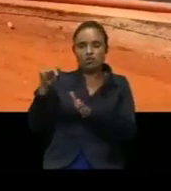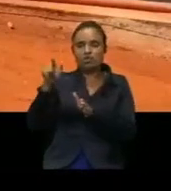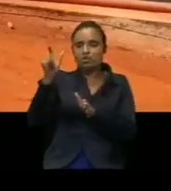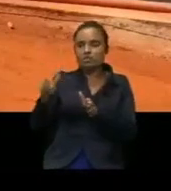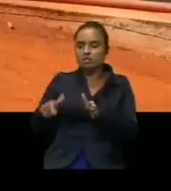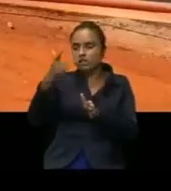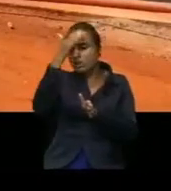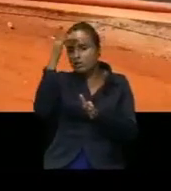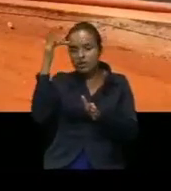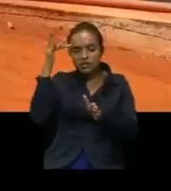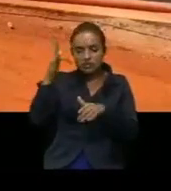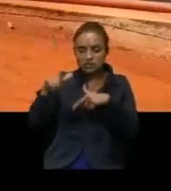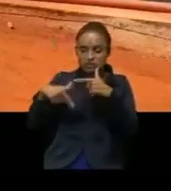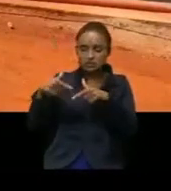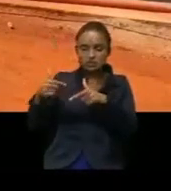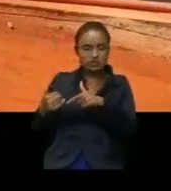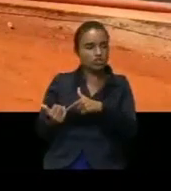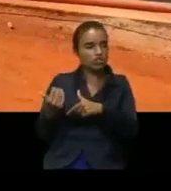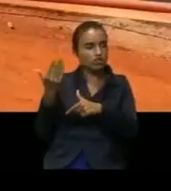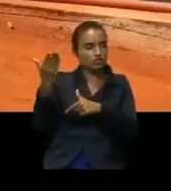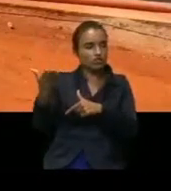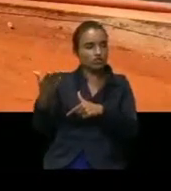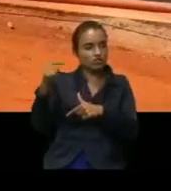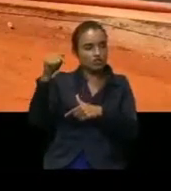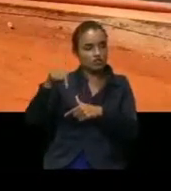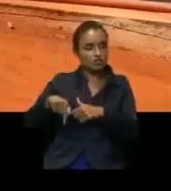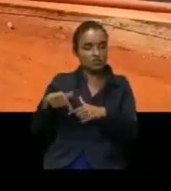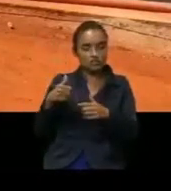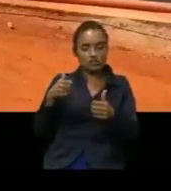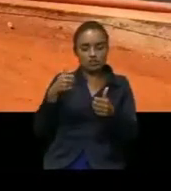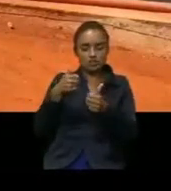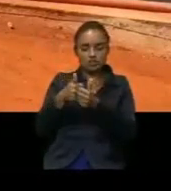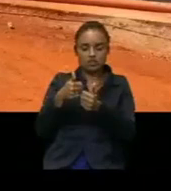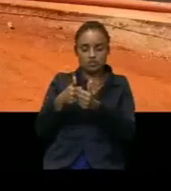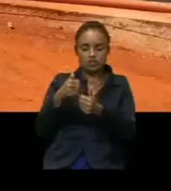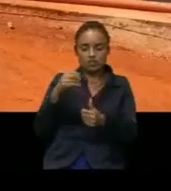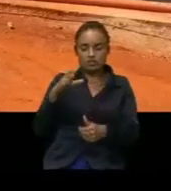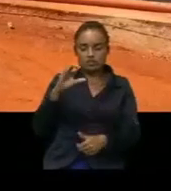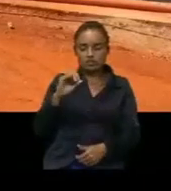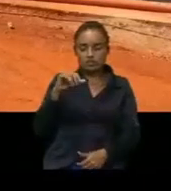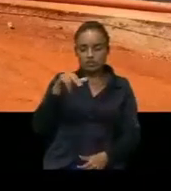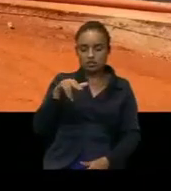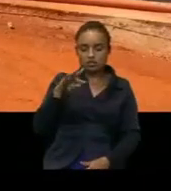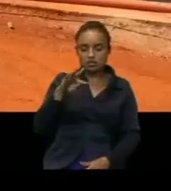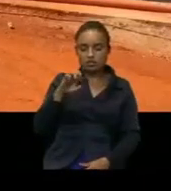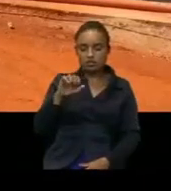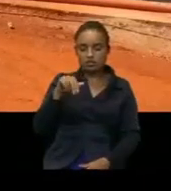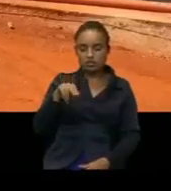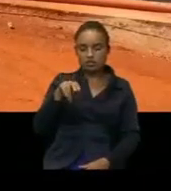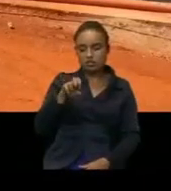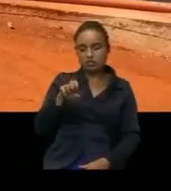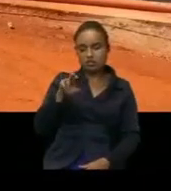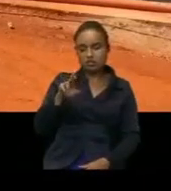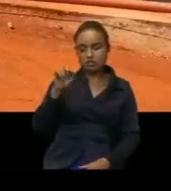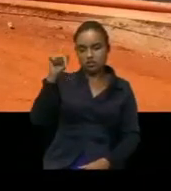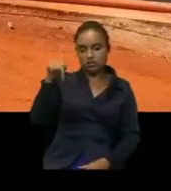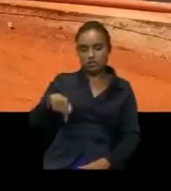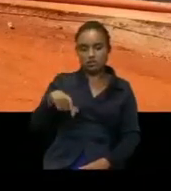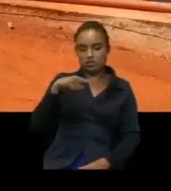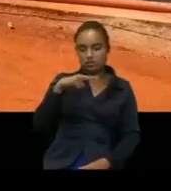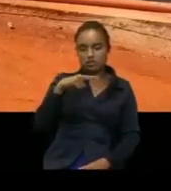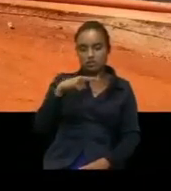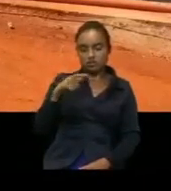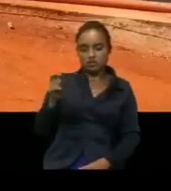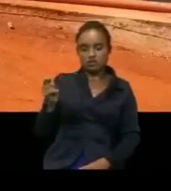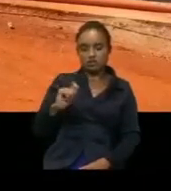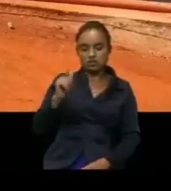pessoal trabalhando, do lado desse container do escritório, ali no fundo tem um almoxarifado. Ali é